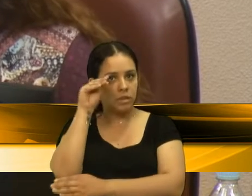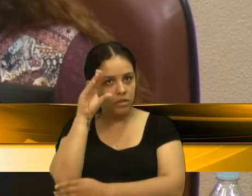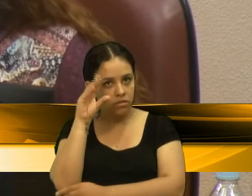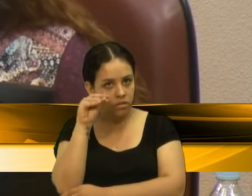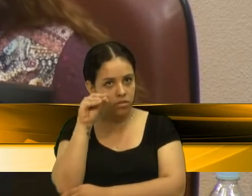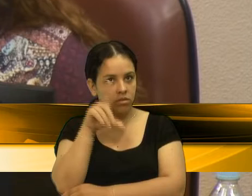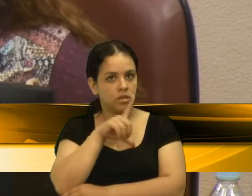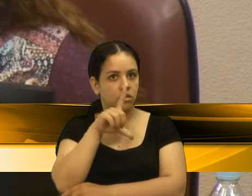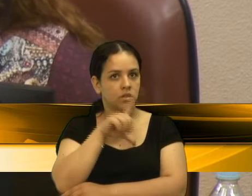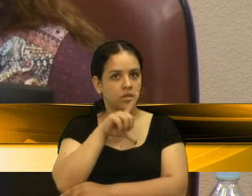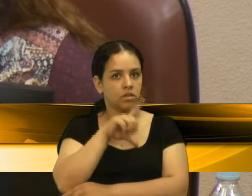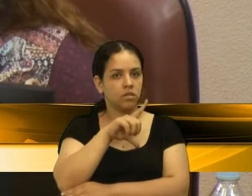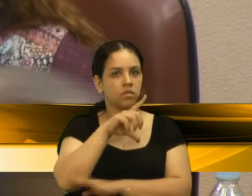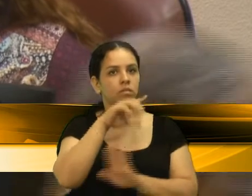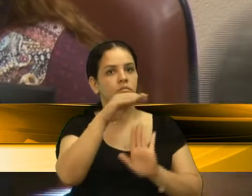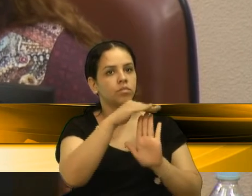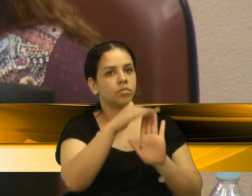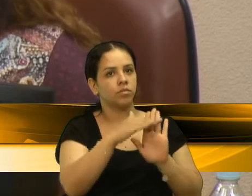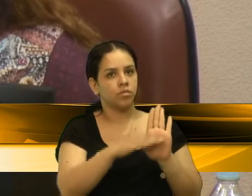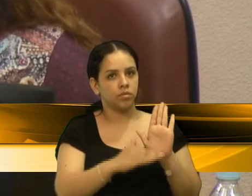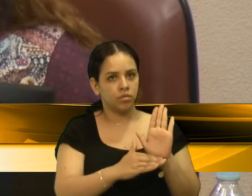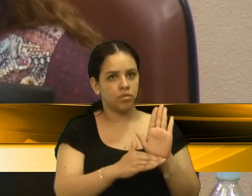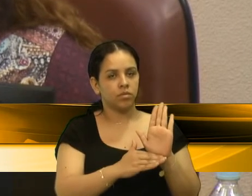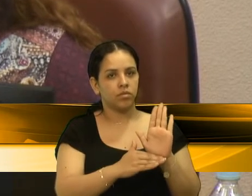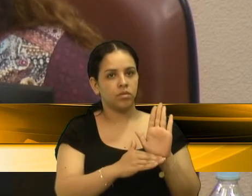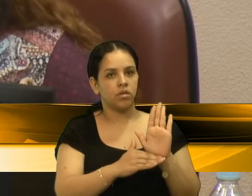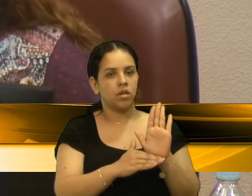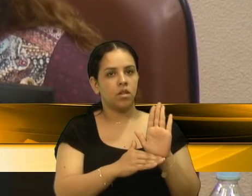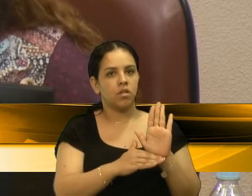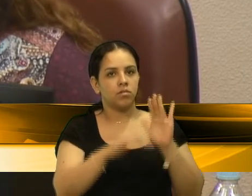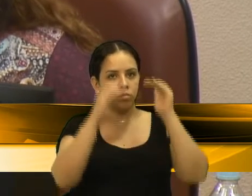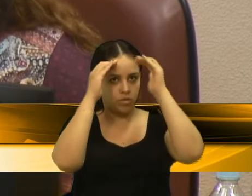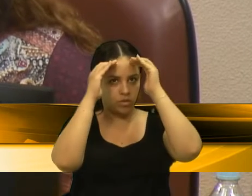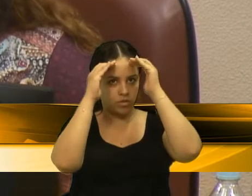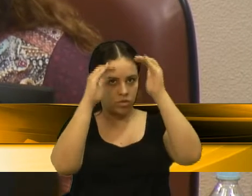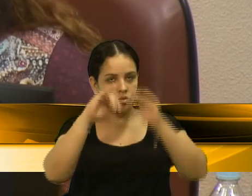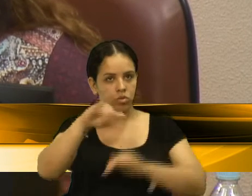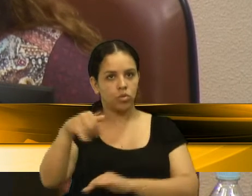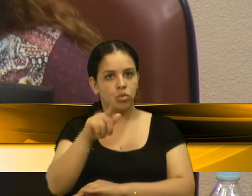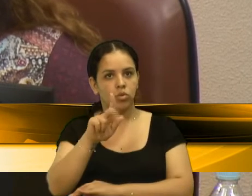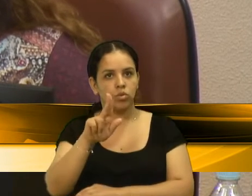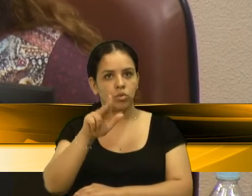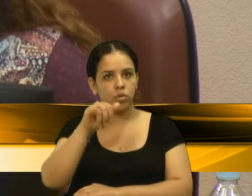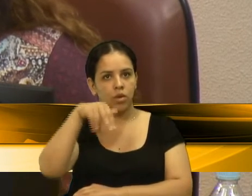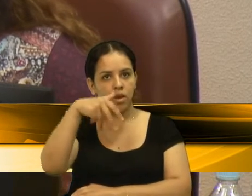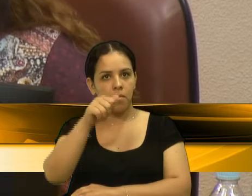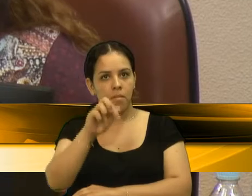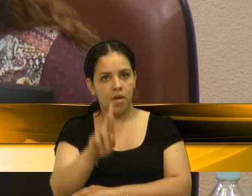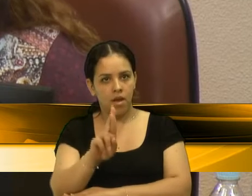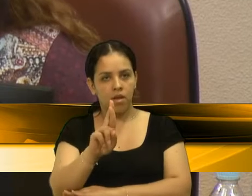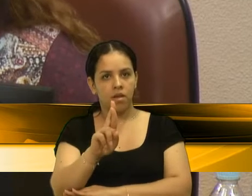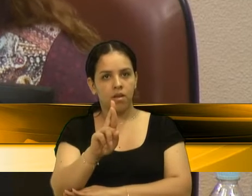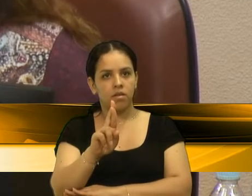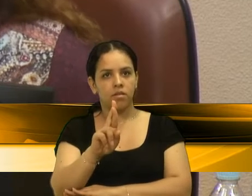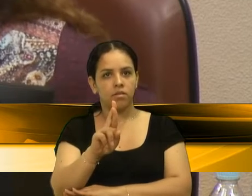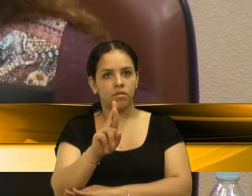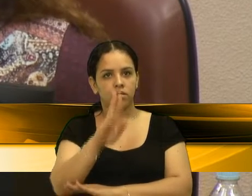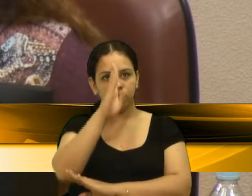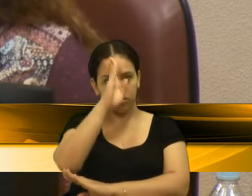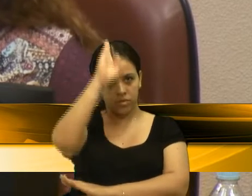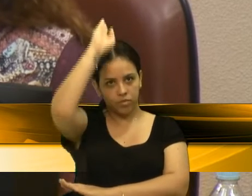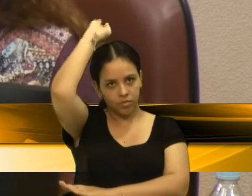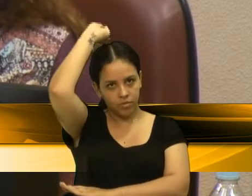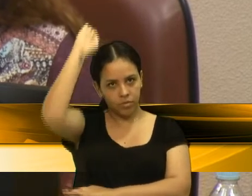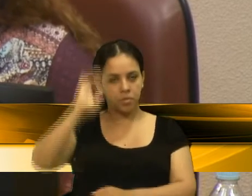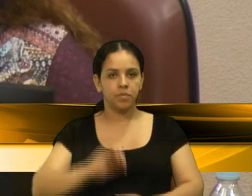na referida resolução técnica. Respeitosamente, Julimar Fortes Pinheiro, Tenente-Coronel do Comandante do